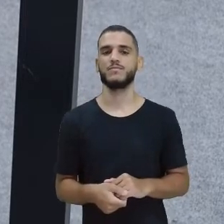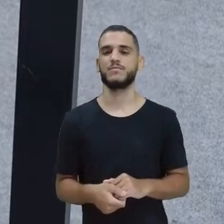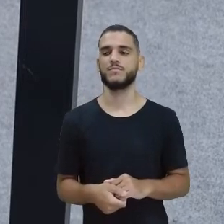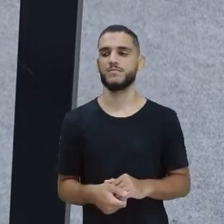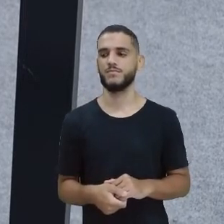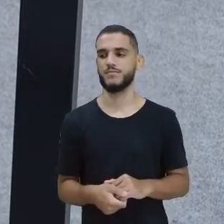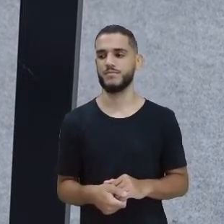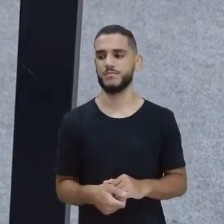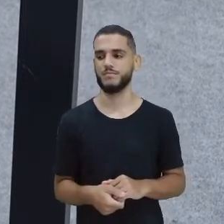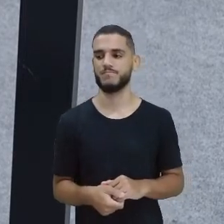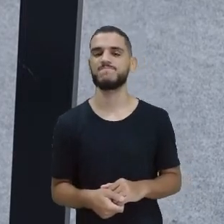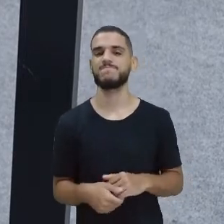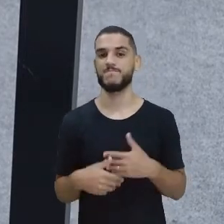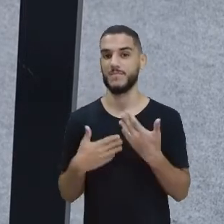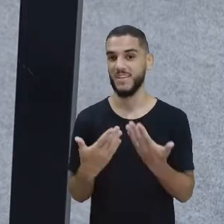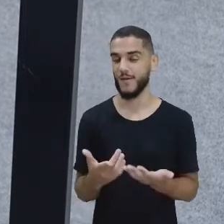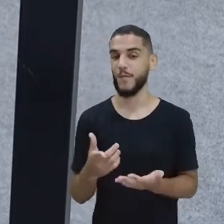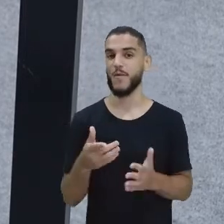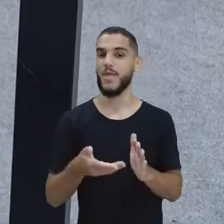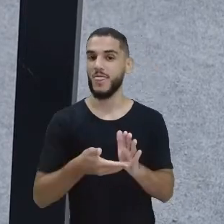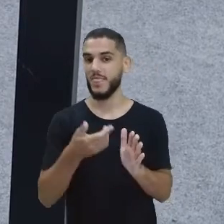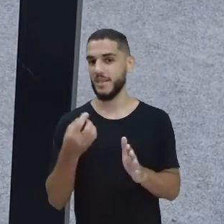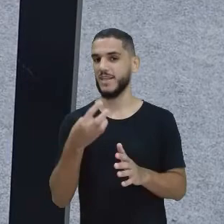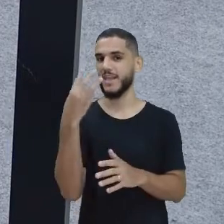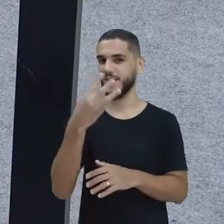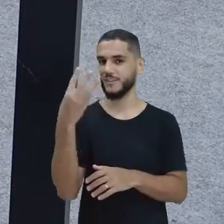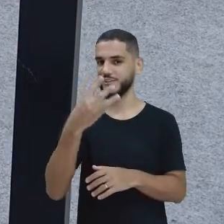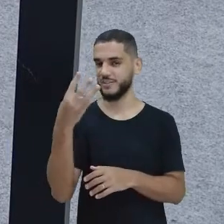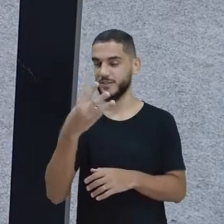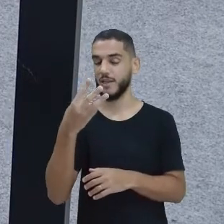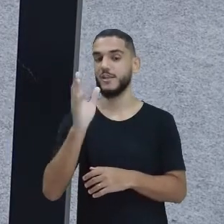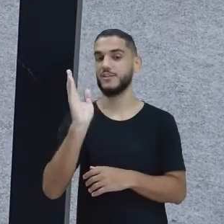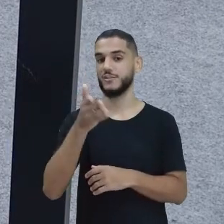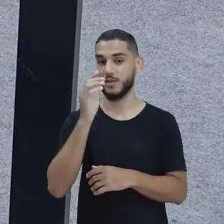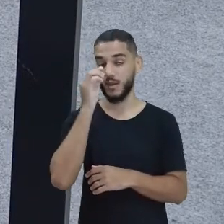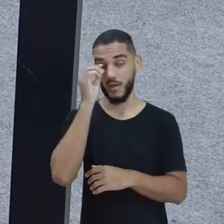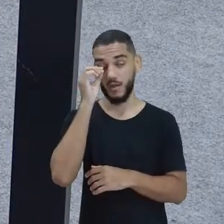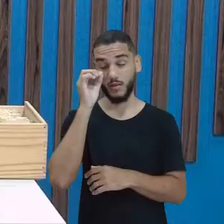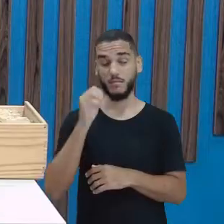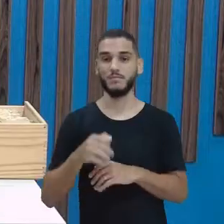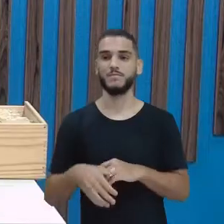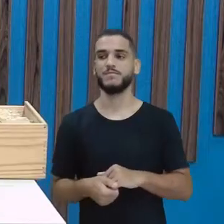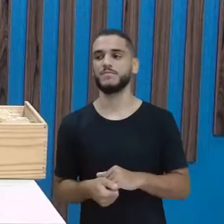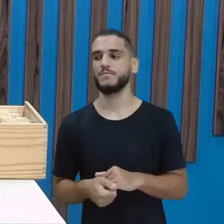Uma correspondente à outra. Então, tirei as 3 dezenas que se estava pedindo